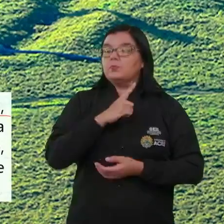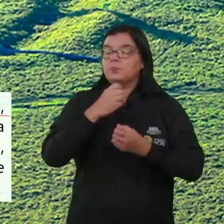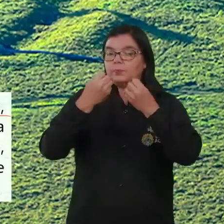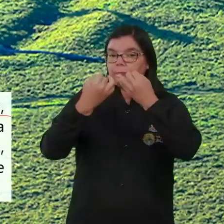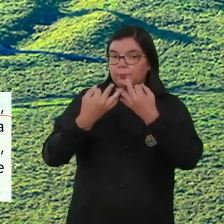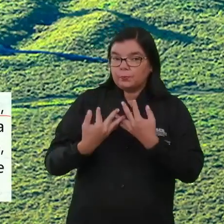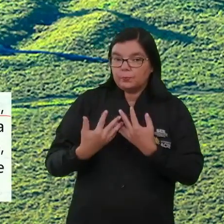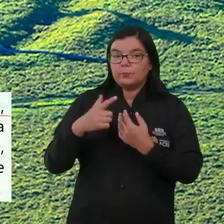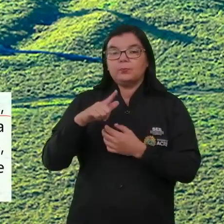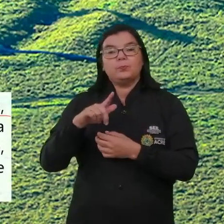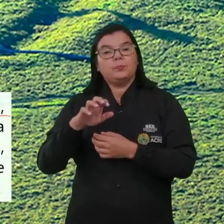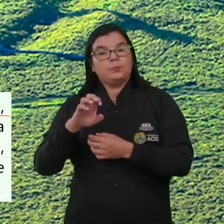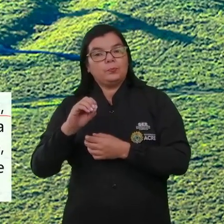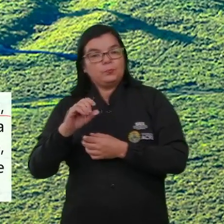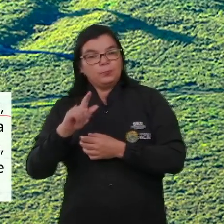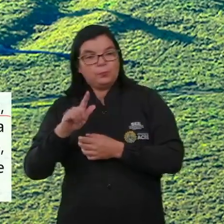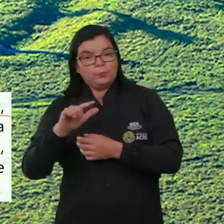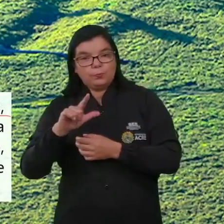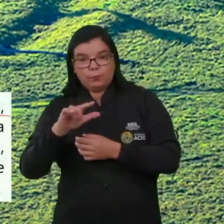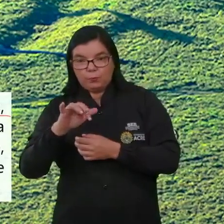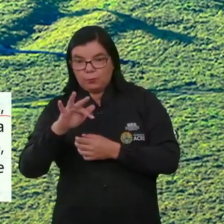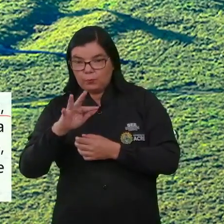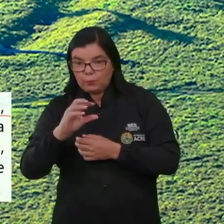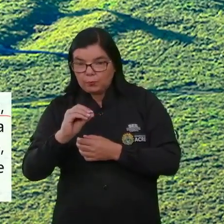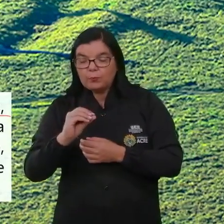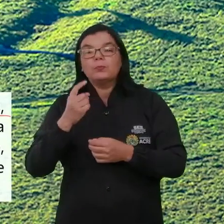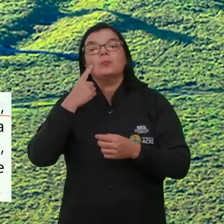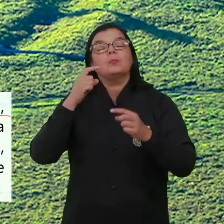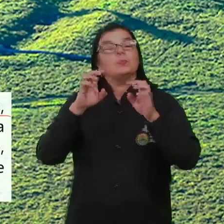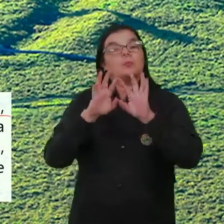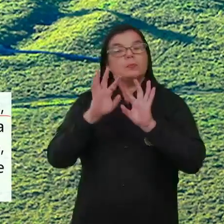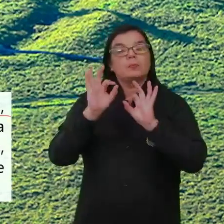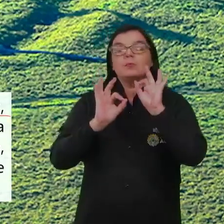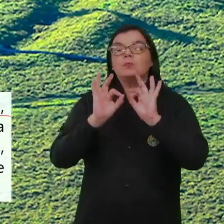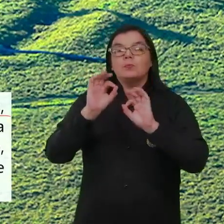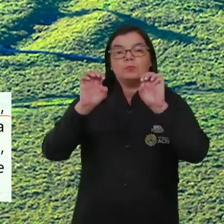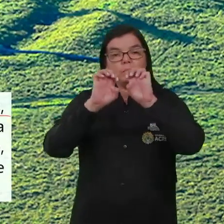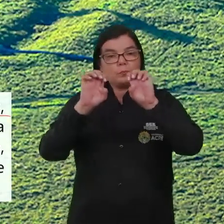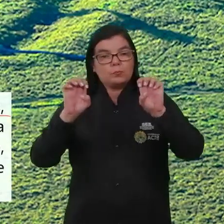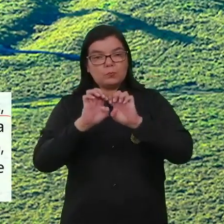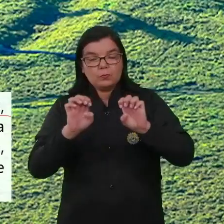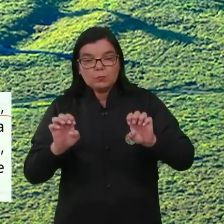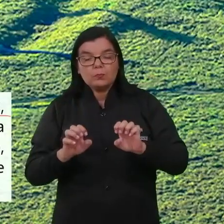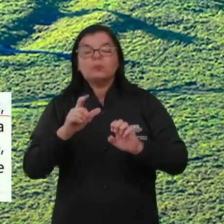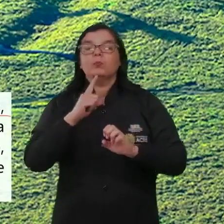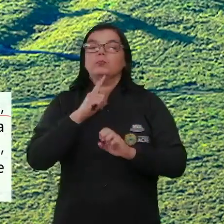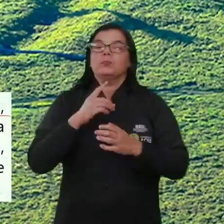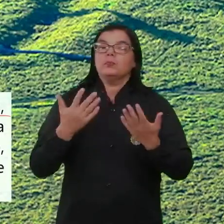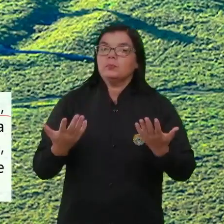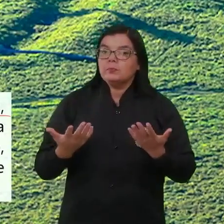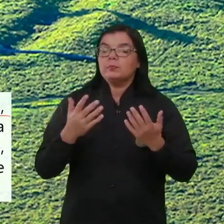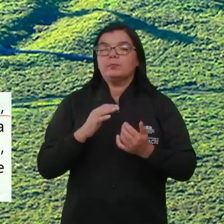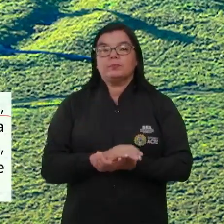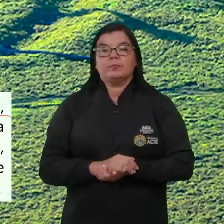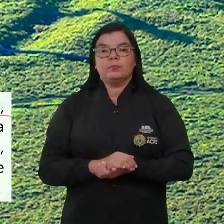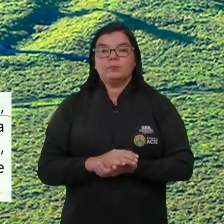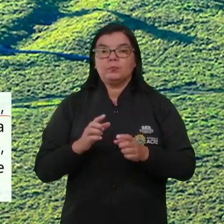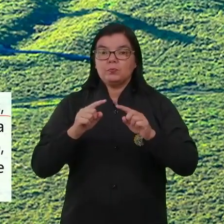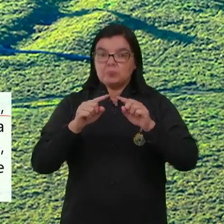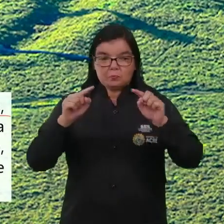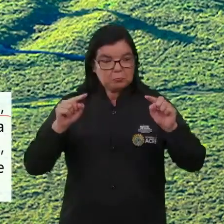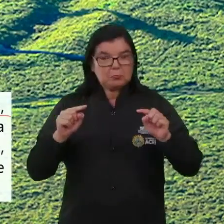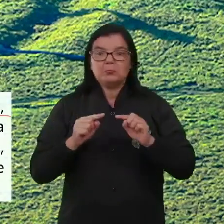falando, pessoal, de geoglifos e elas são formas como eu posso dizer, elas são formas de um tamanho